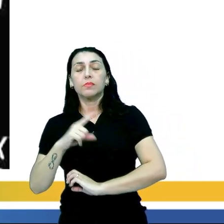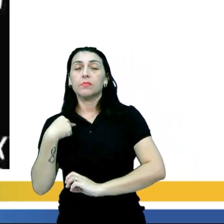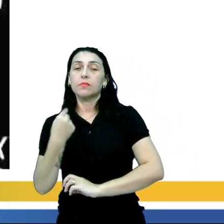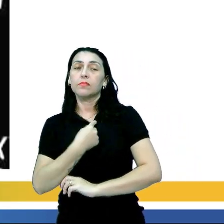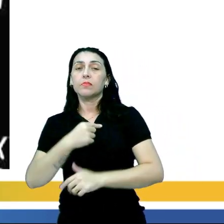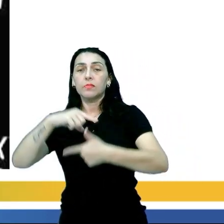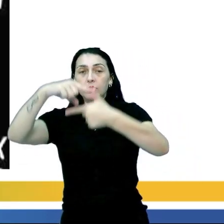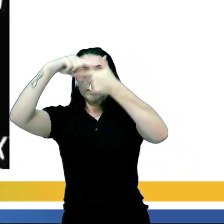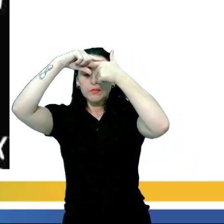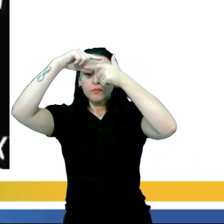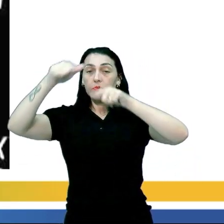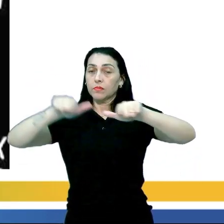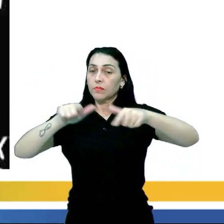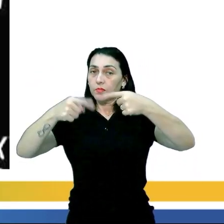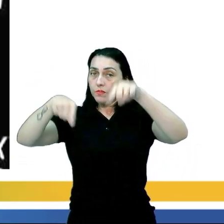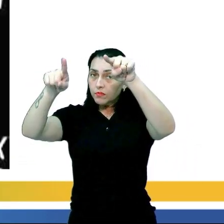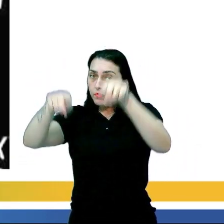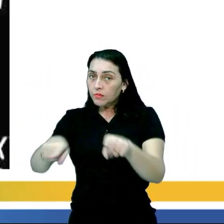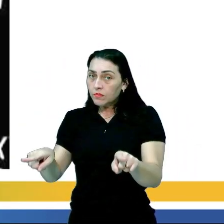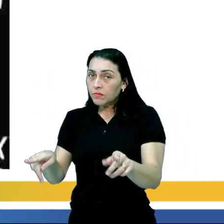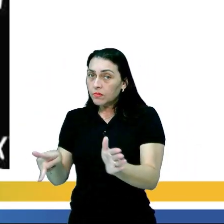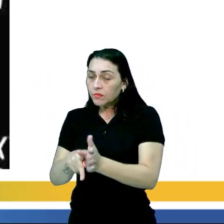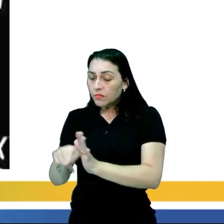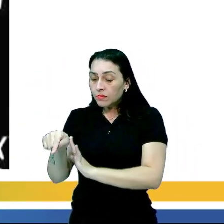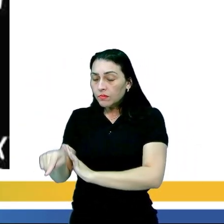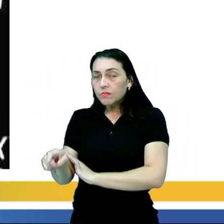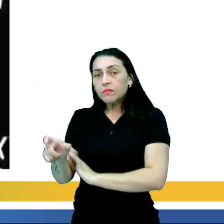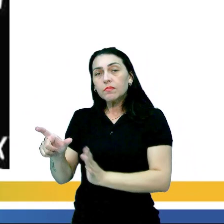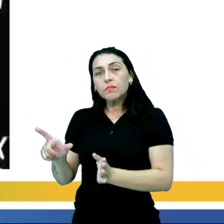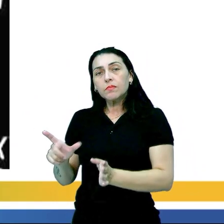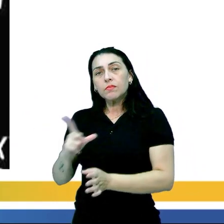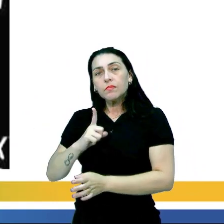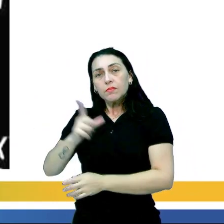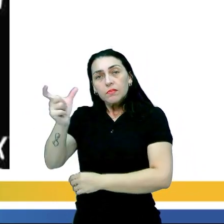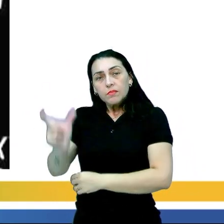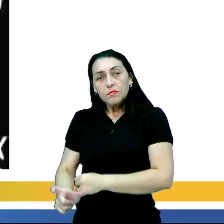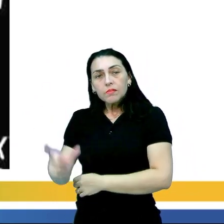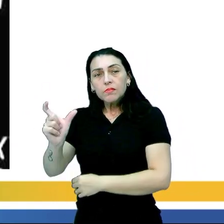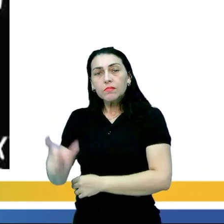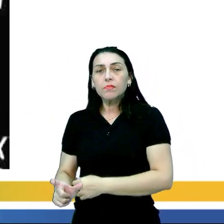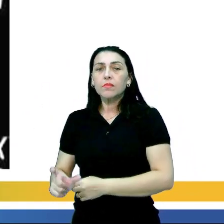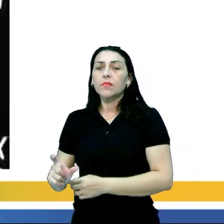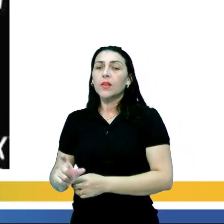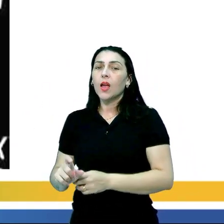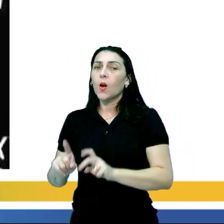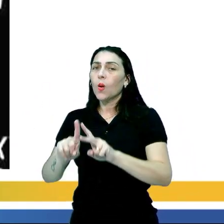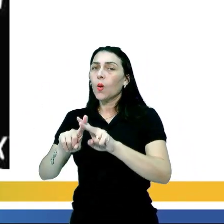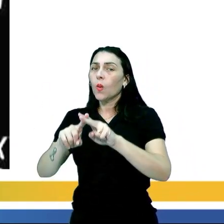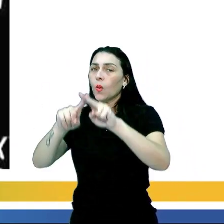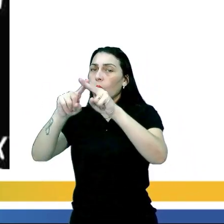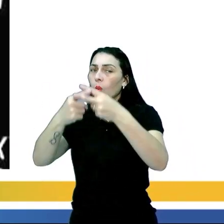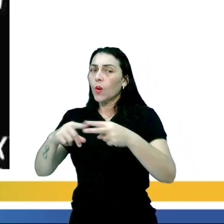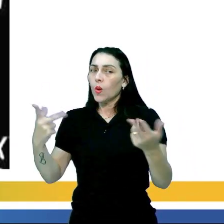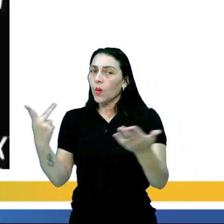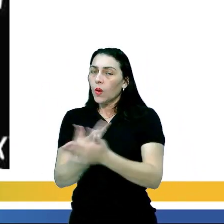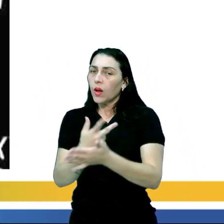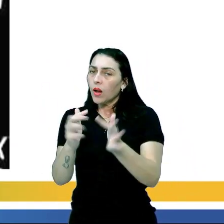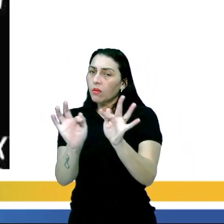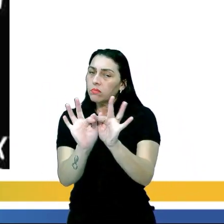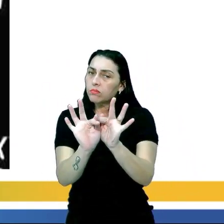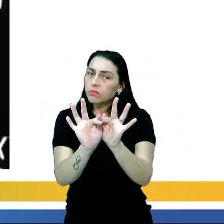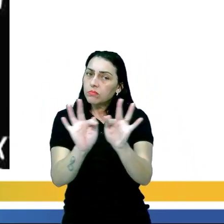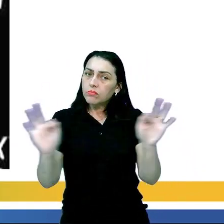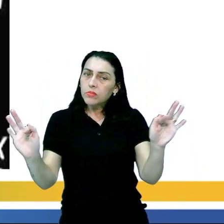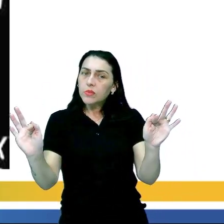temos a alienação do trabalhador também. E aqui eu já quero até me dar o luxo de corrigir um erro, porque a frase que nós temos colocando